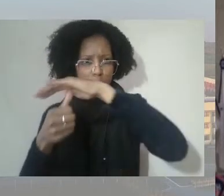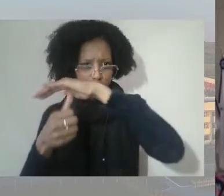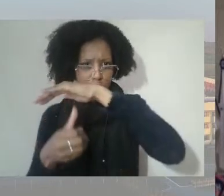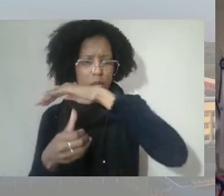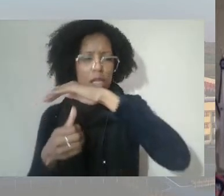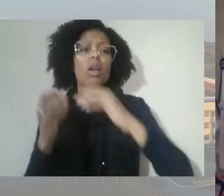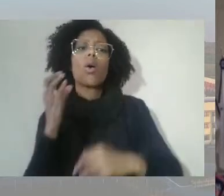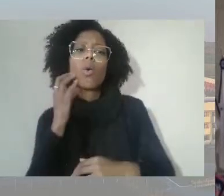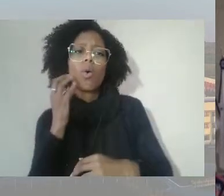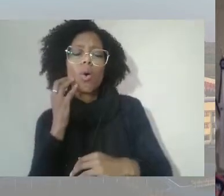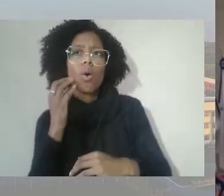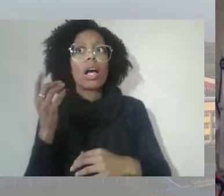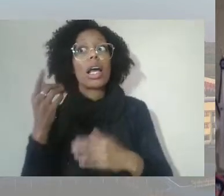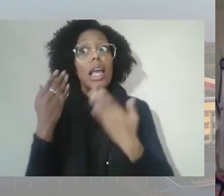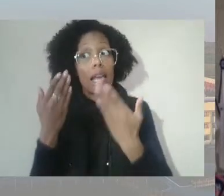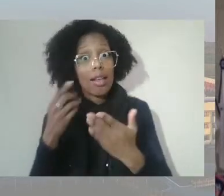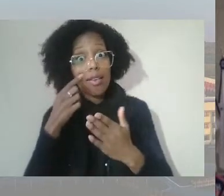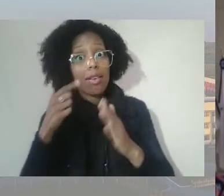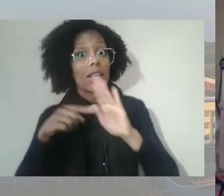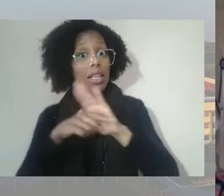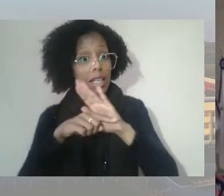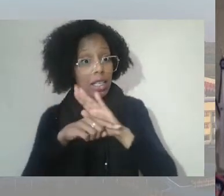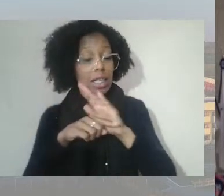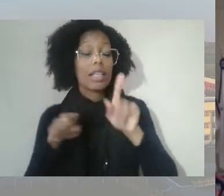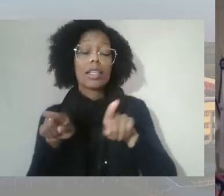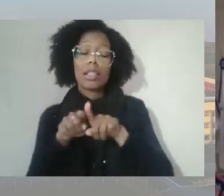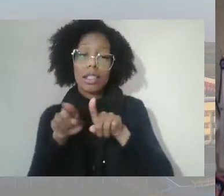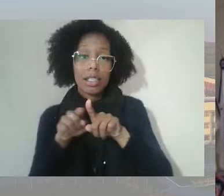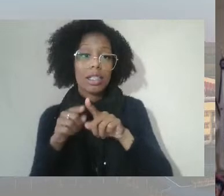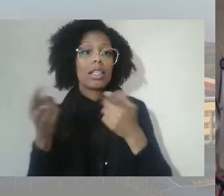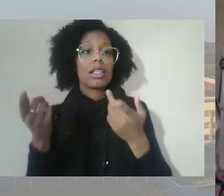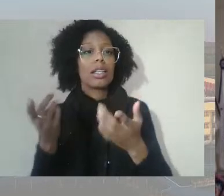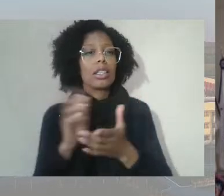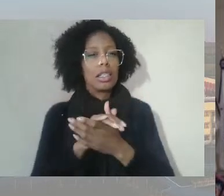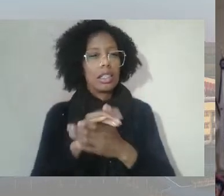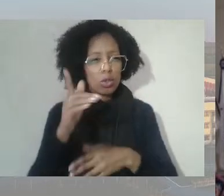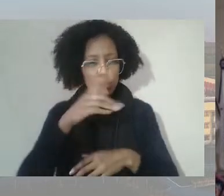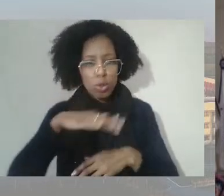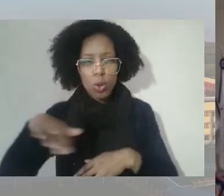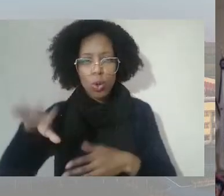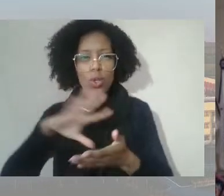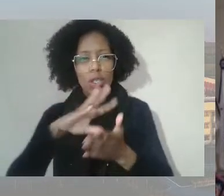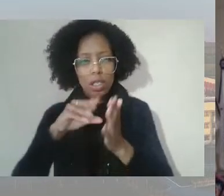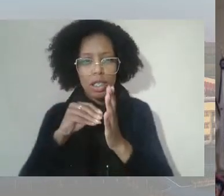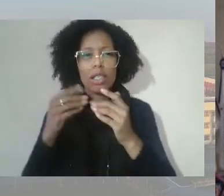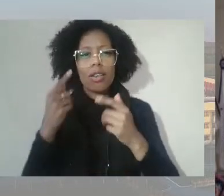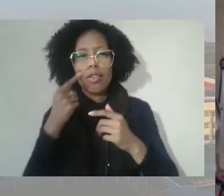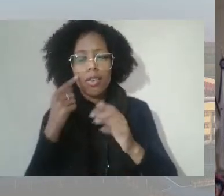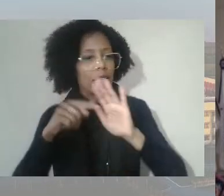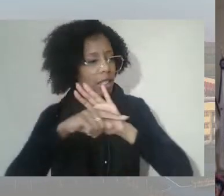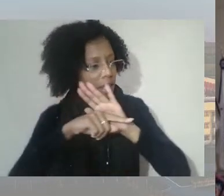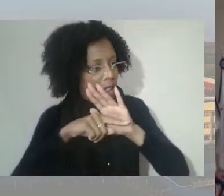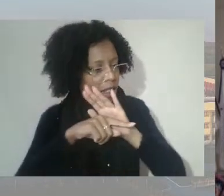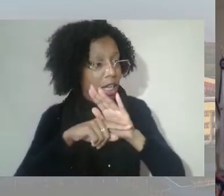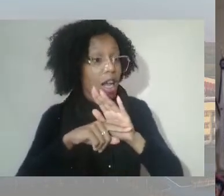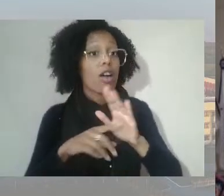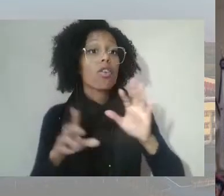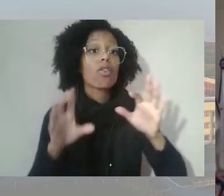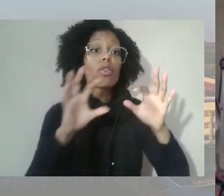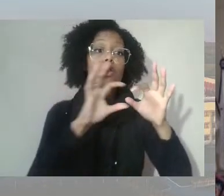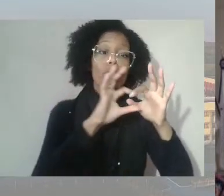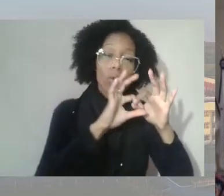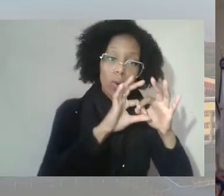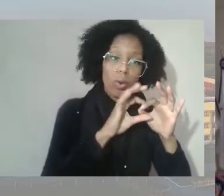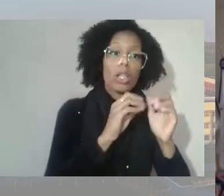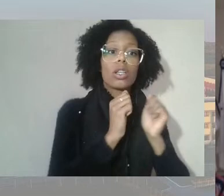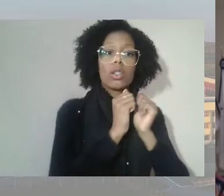Roberlane Ribeiro Jorge, e da Assessoria de Diversidade, Ações Afirmativas e Inclusão da Unipampa, vinculada ao gabinete